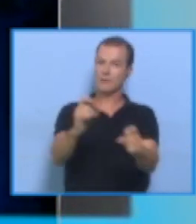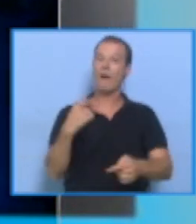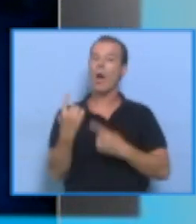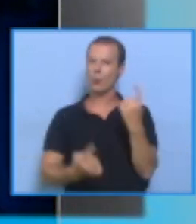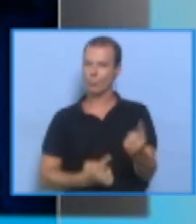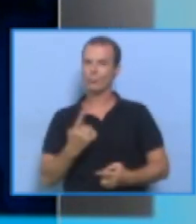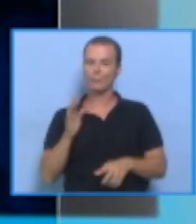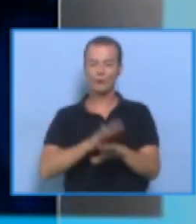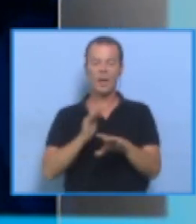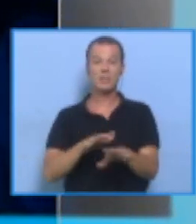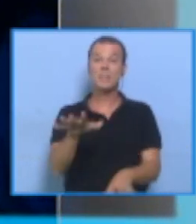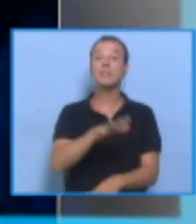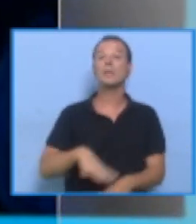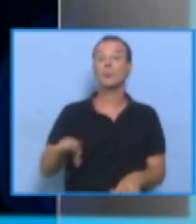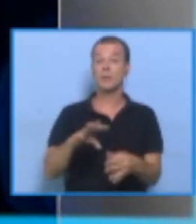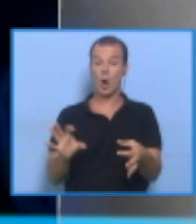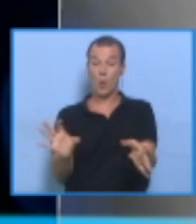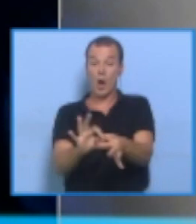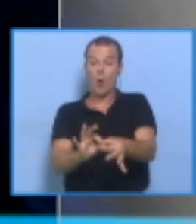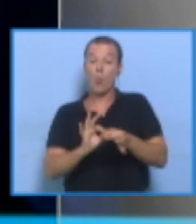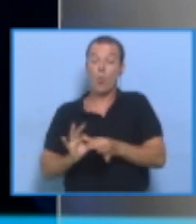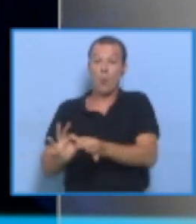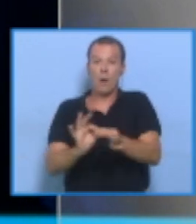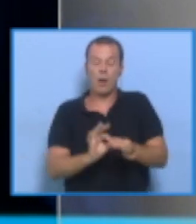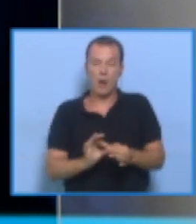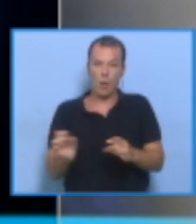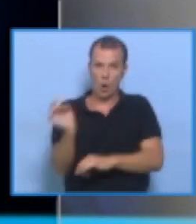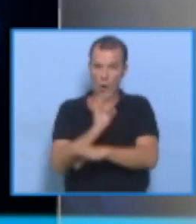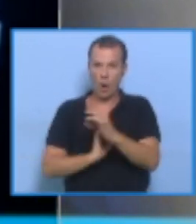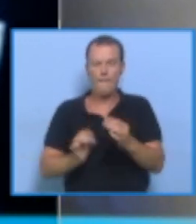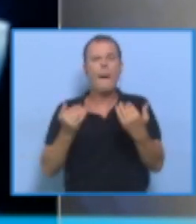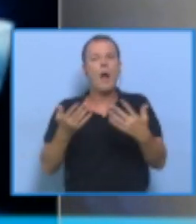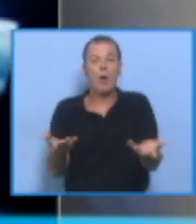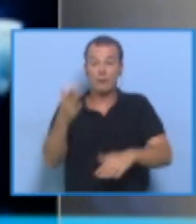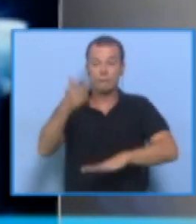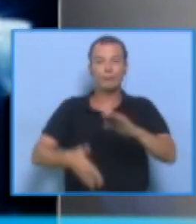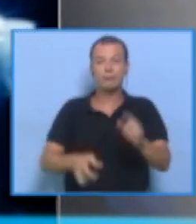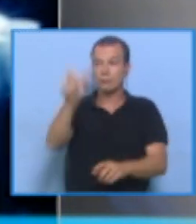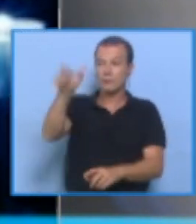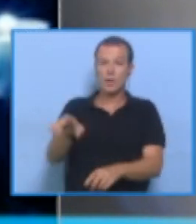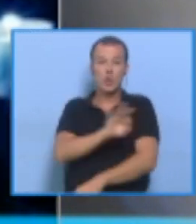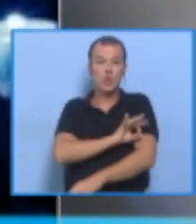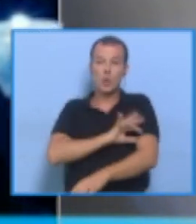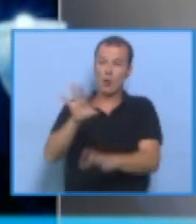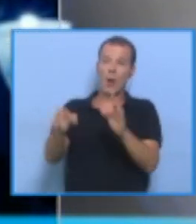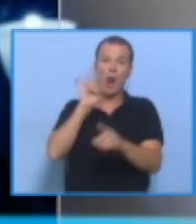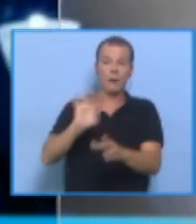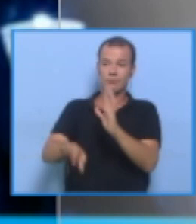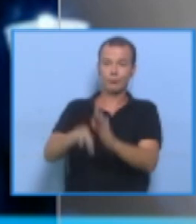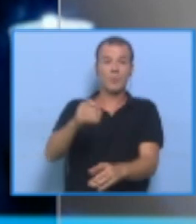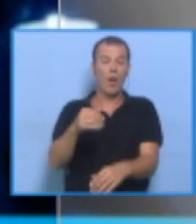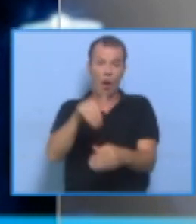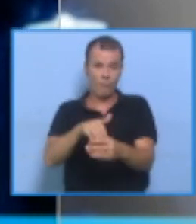o estado desta nossa União. Agora há uma senhora que foi eleita por poucos